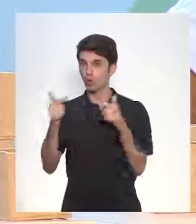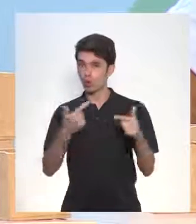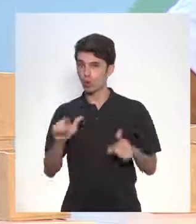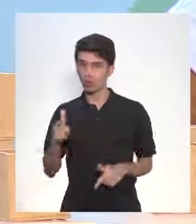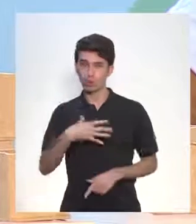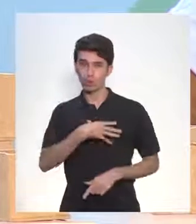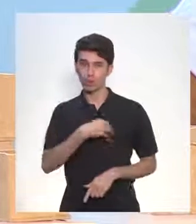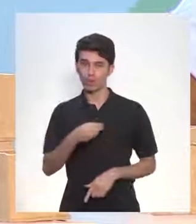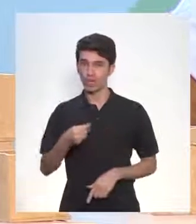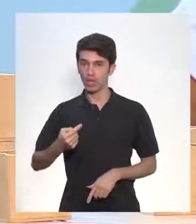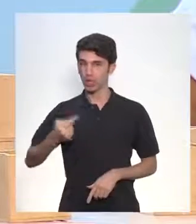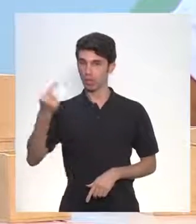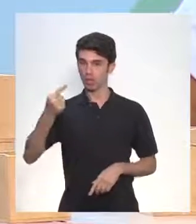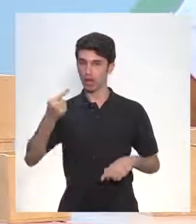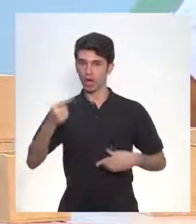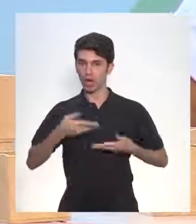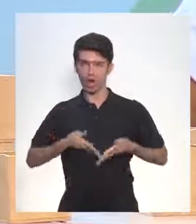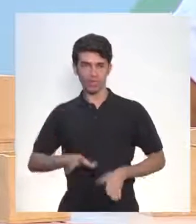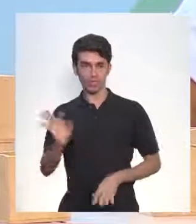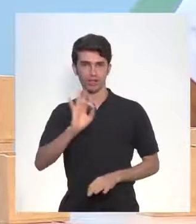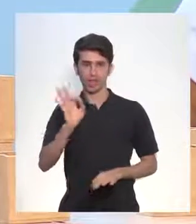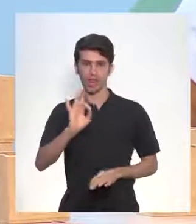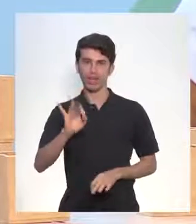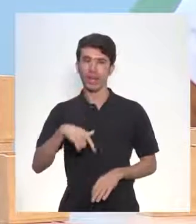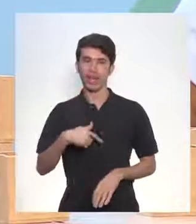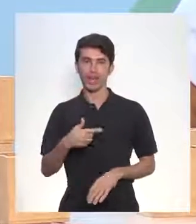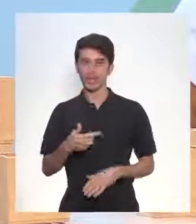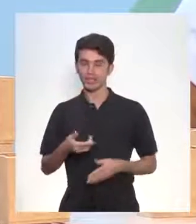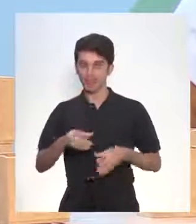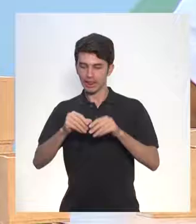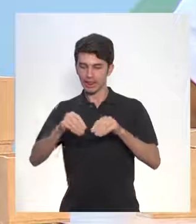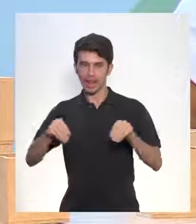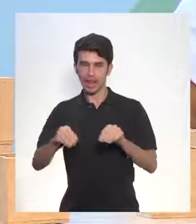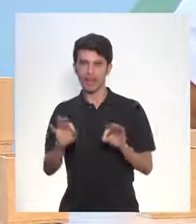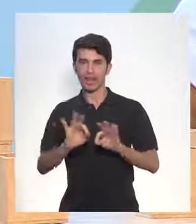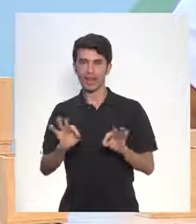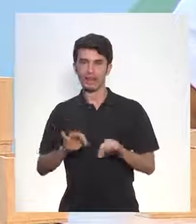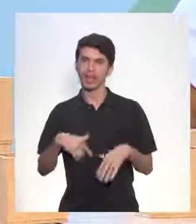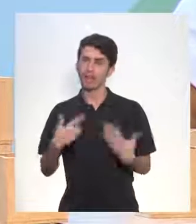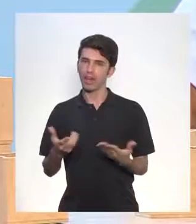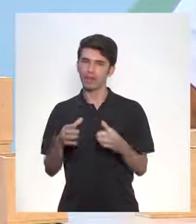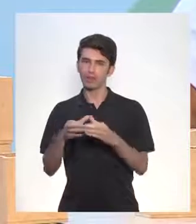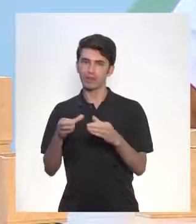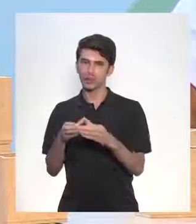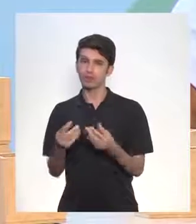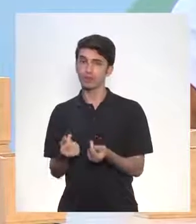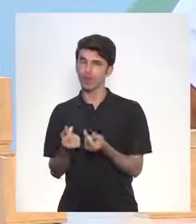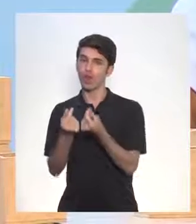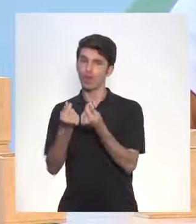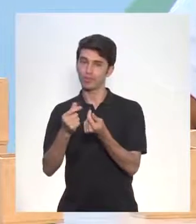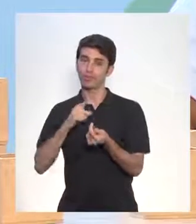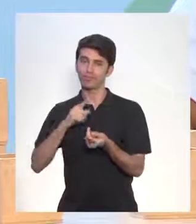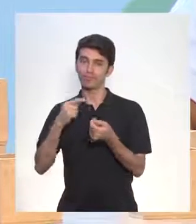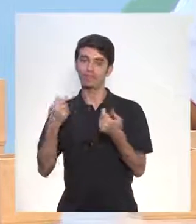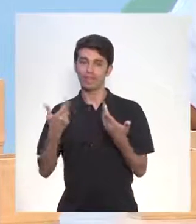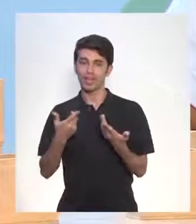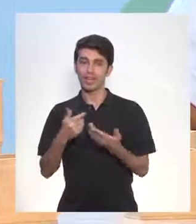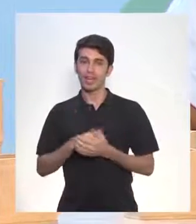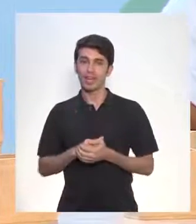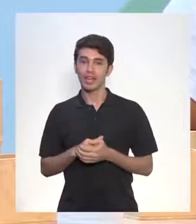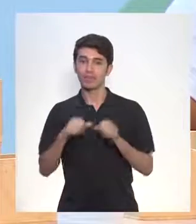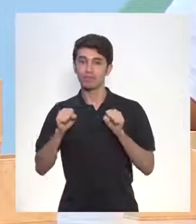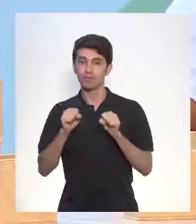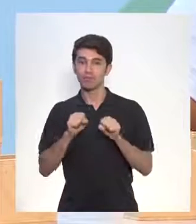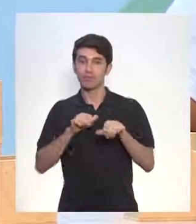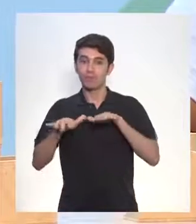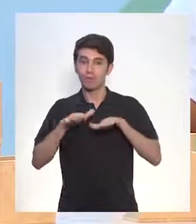são primogênitos, eles não herdam essa terra. Então, eles são nobres sem terra. Eles podem fazer um movimento aqui.